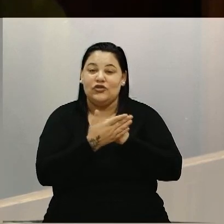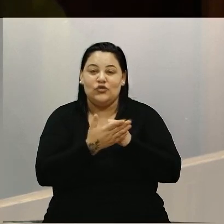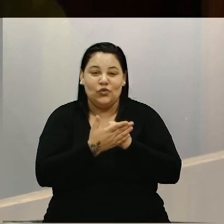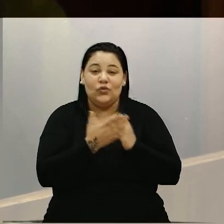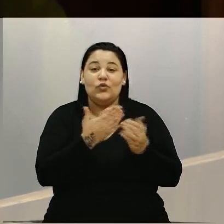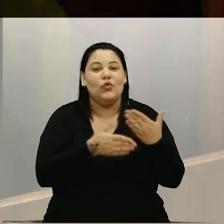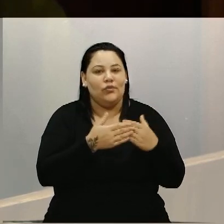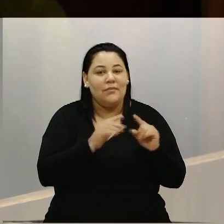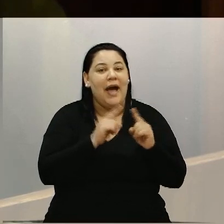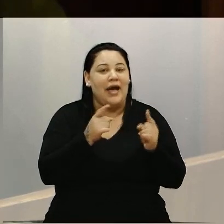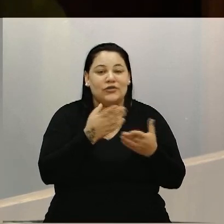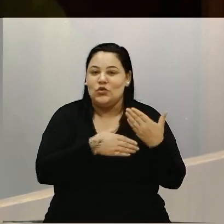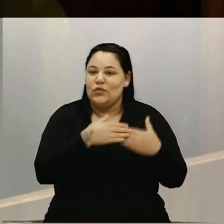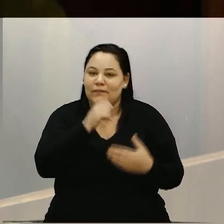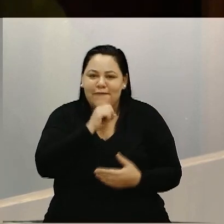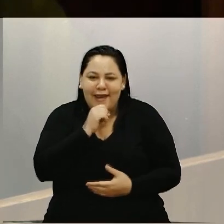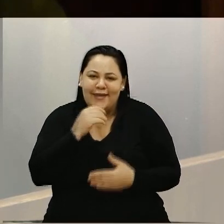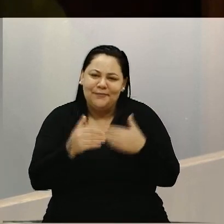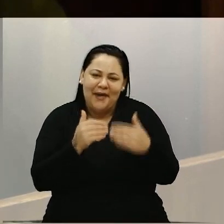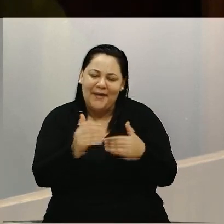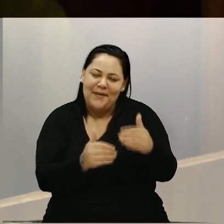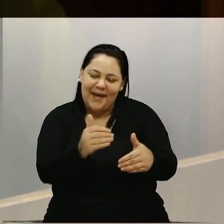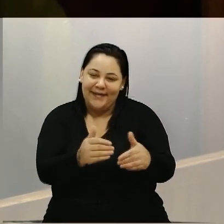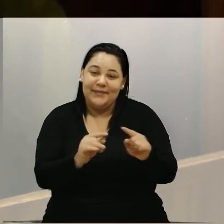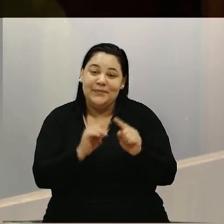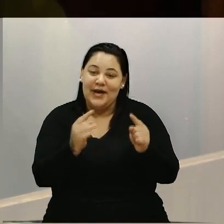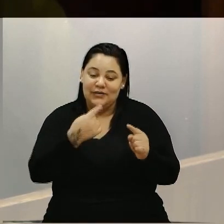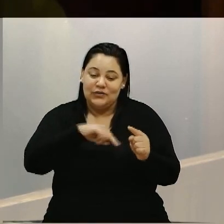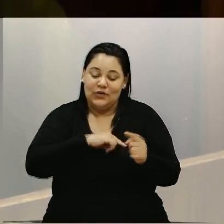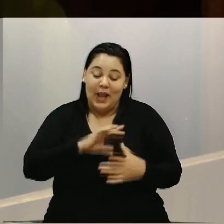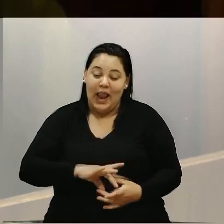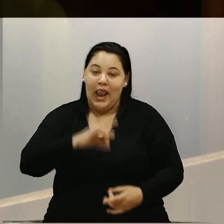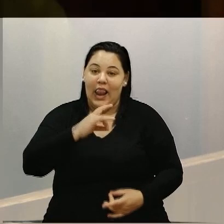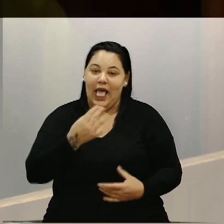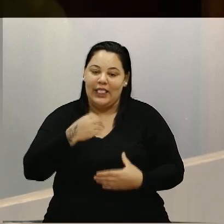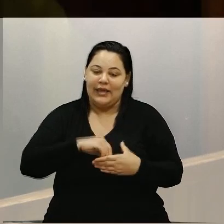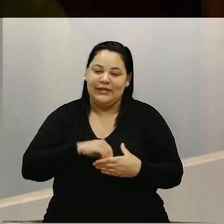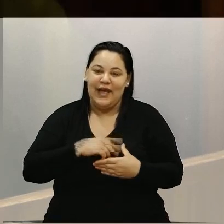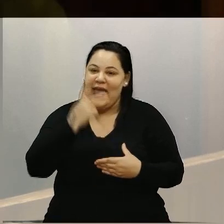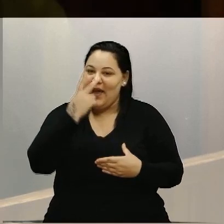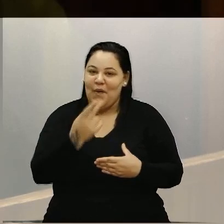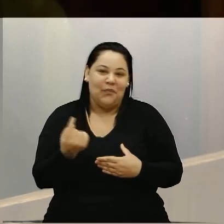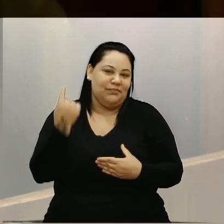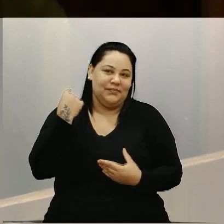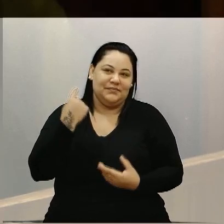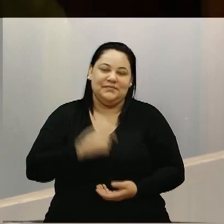Envelhecemos com o passar dos anos, mas os nossos espíritos são os mesmos daquela